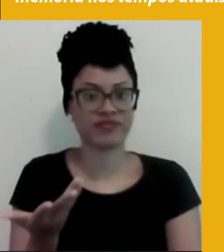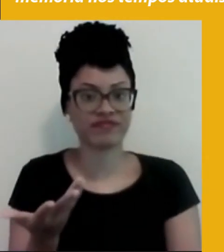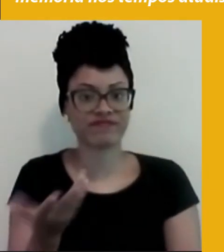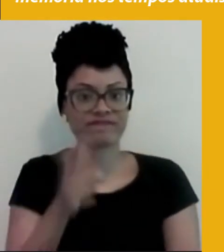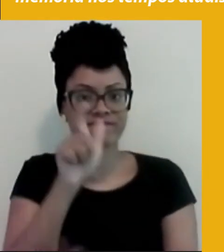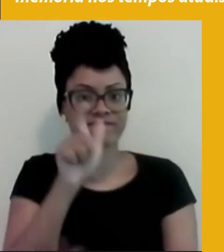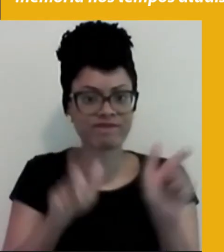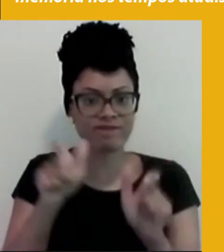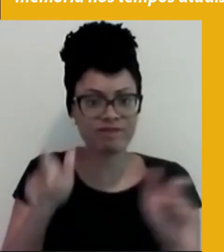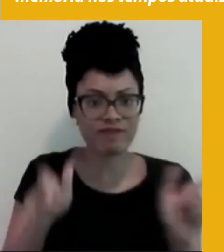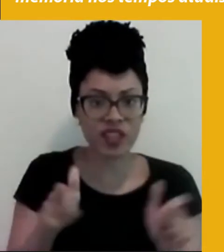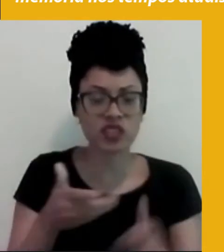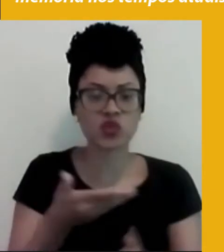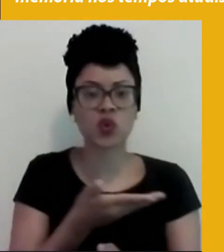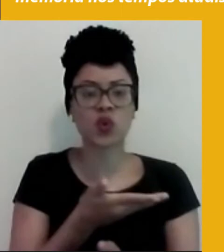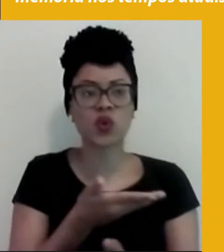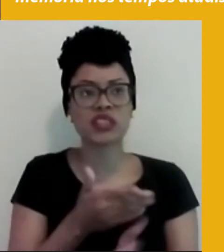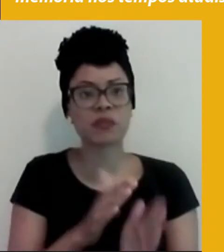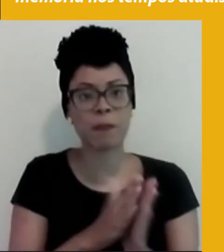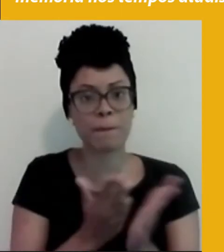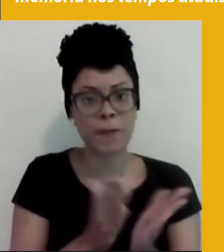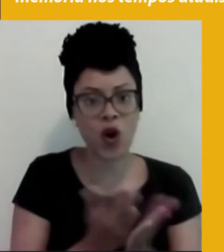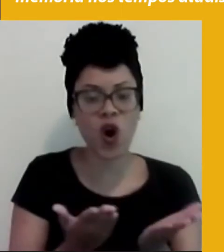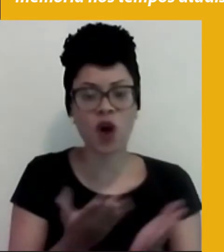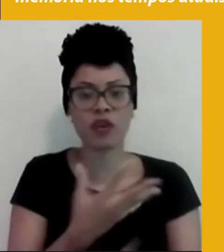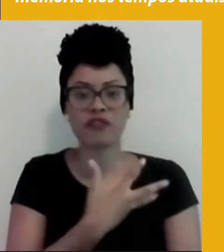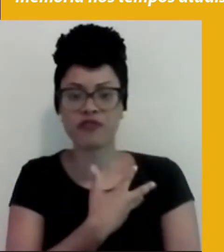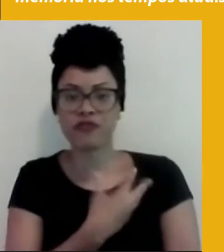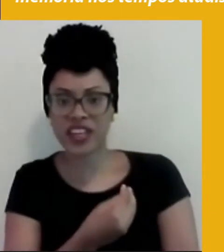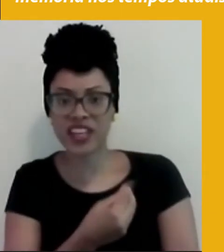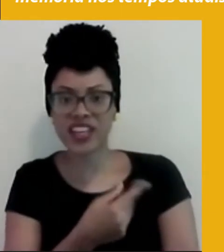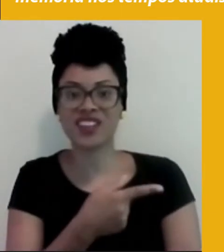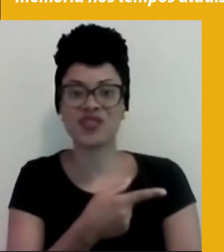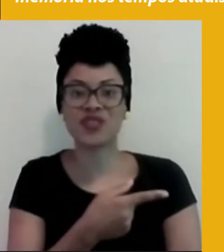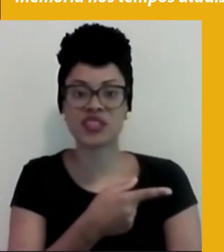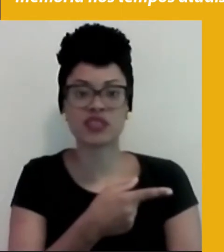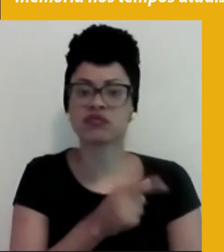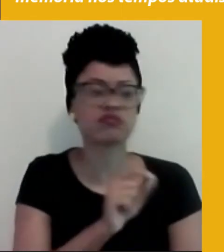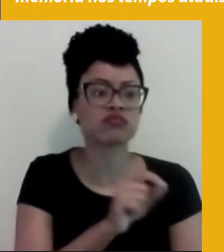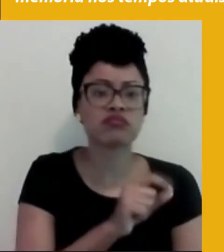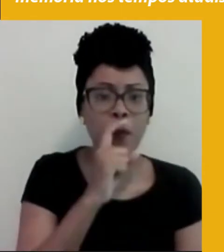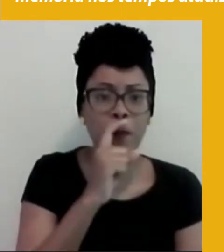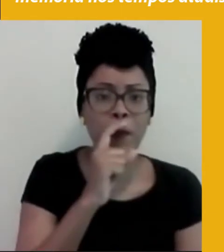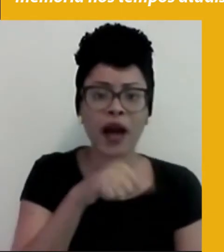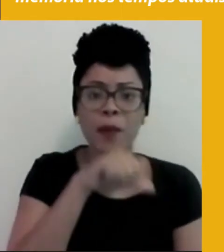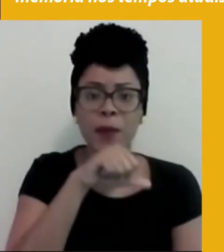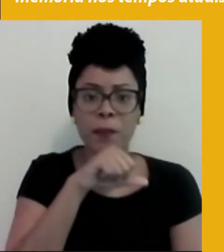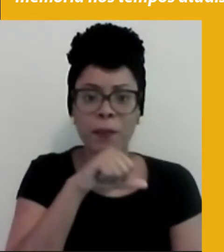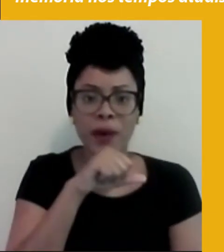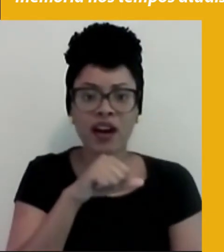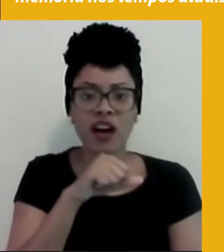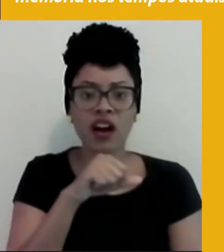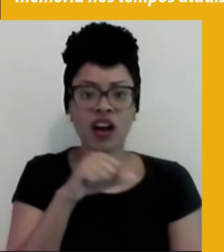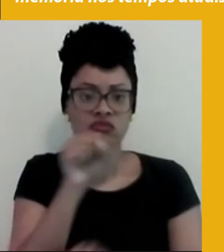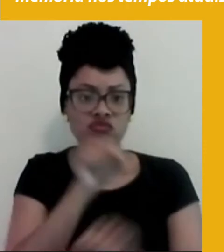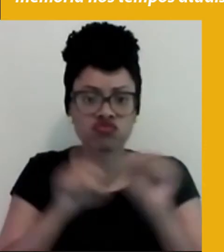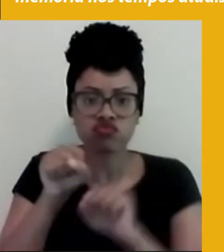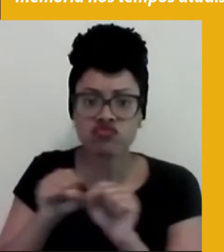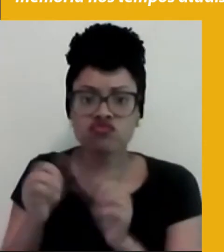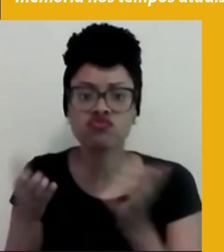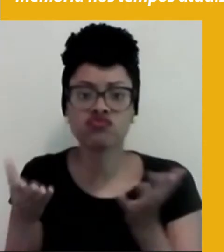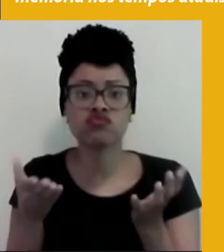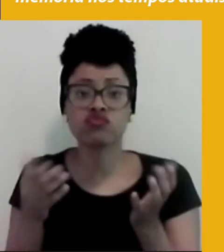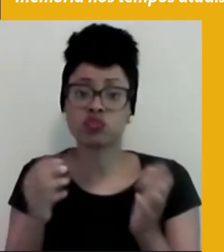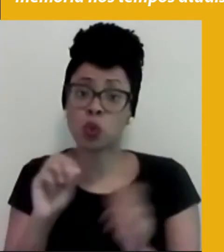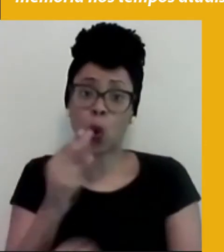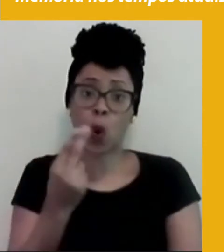de porteiros, de empregados domésticos, de faxineiros, de agricultores, mas que aspiram à universidade, que estão em institutos